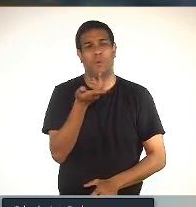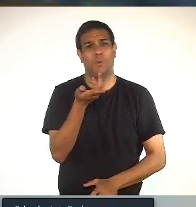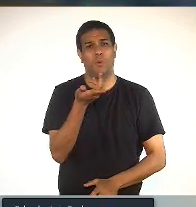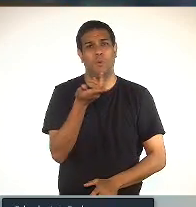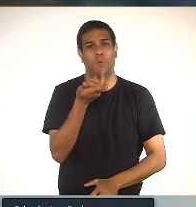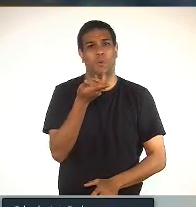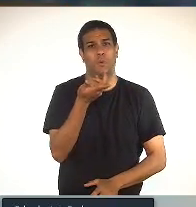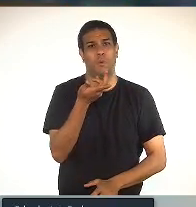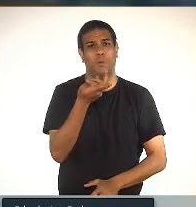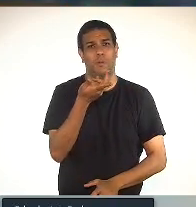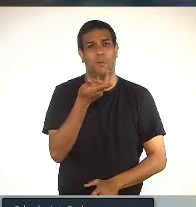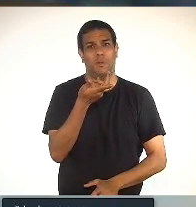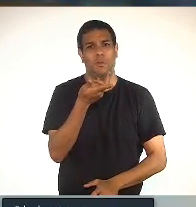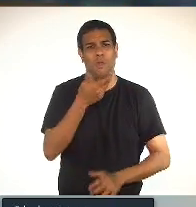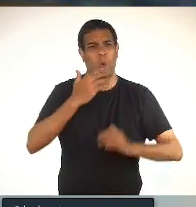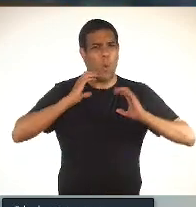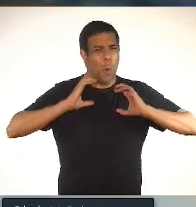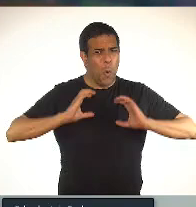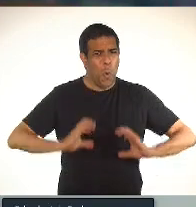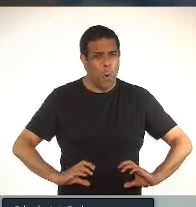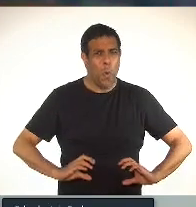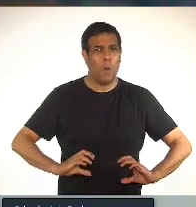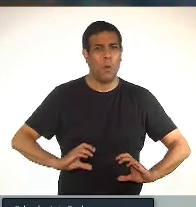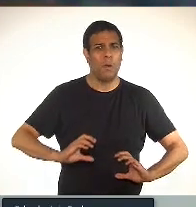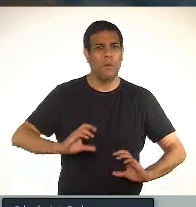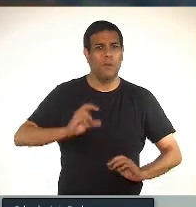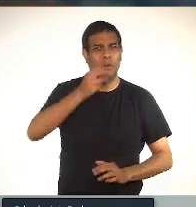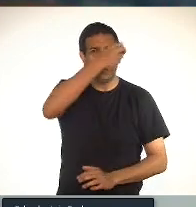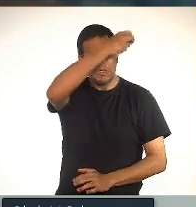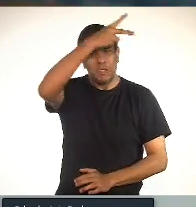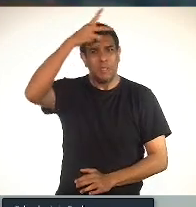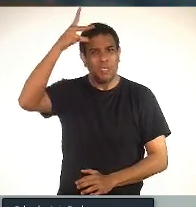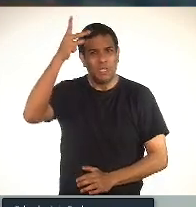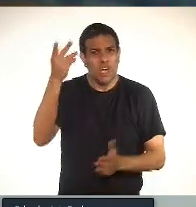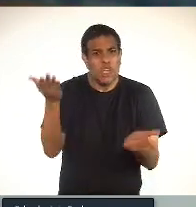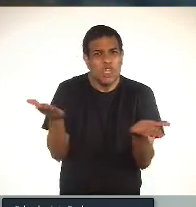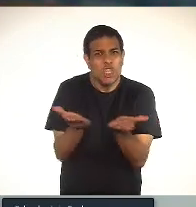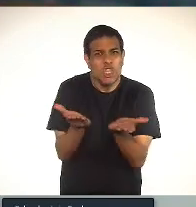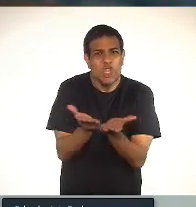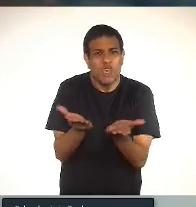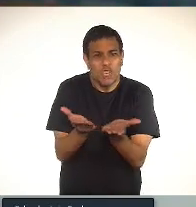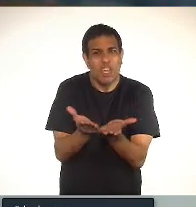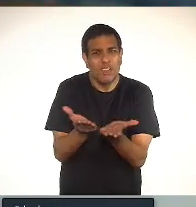e a postura de radical de direita